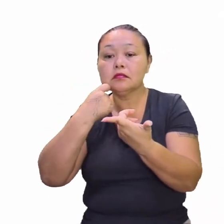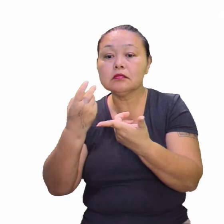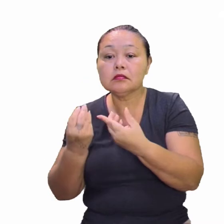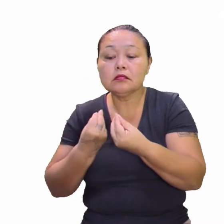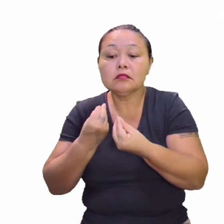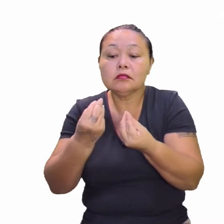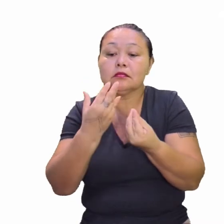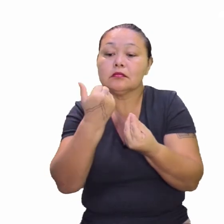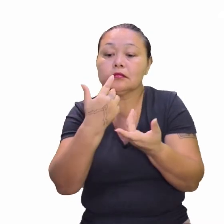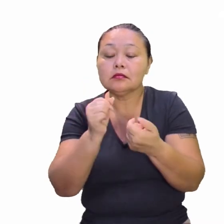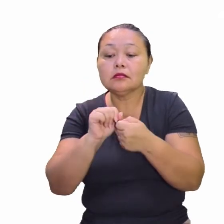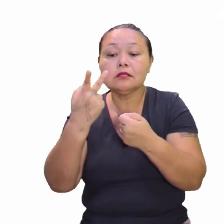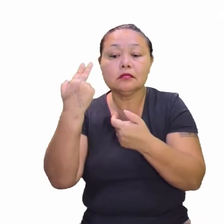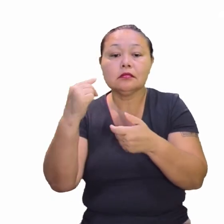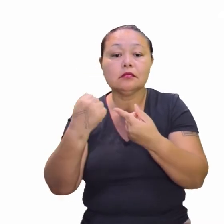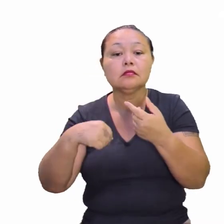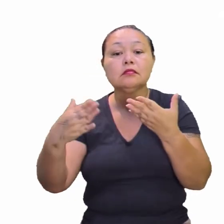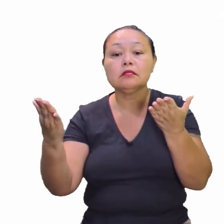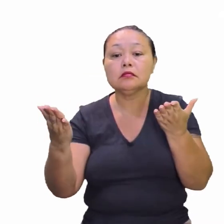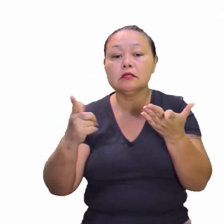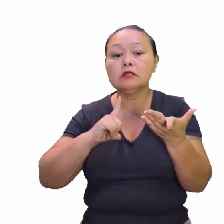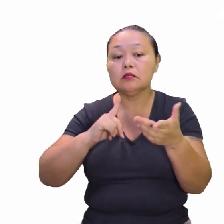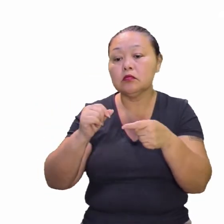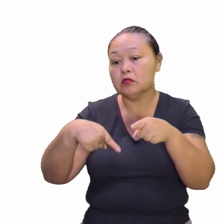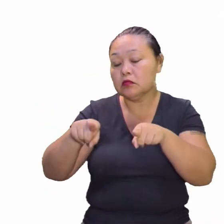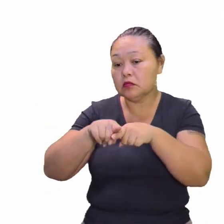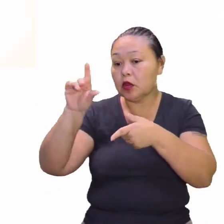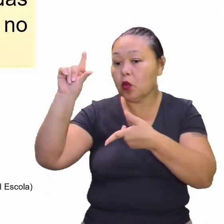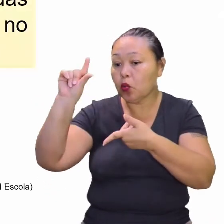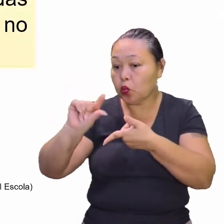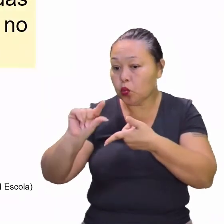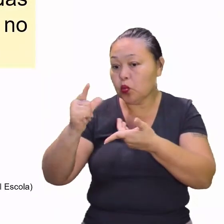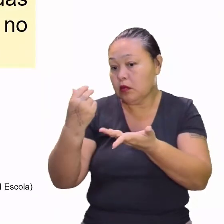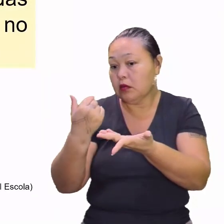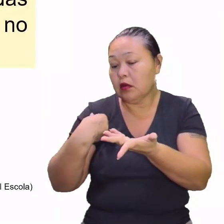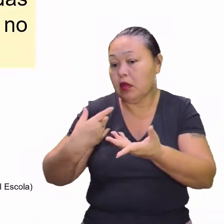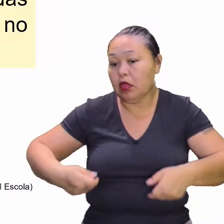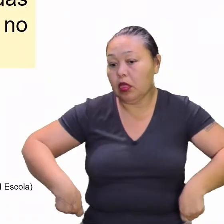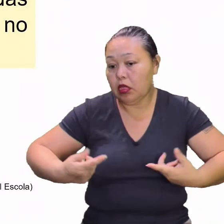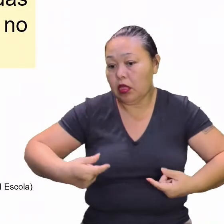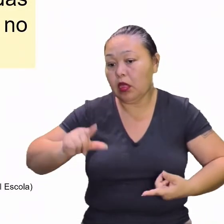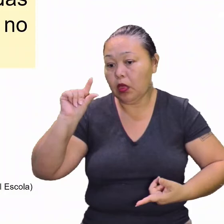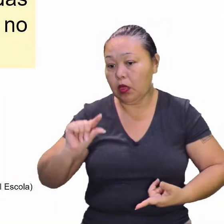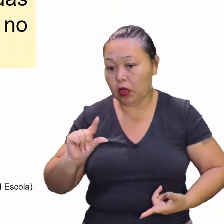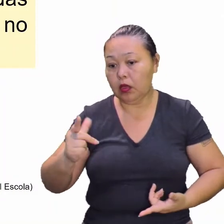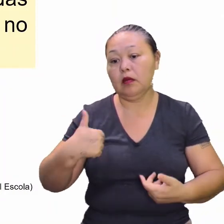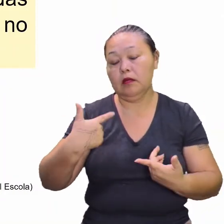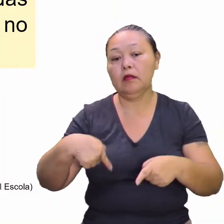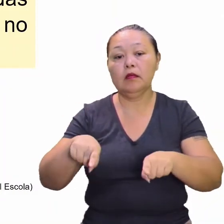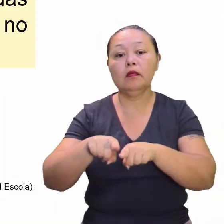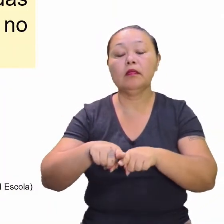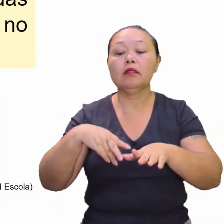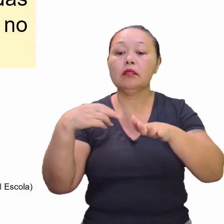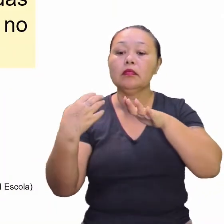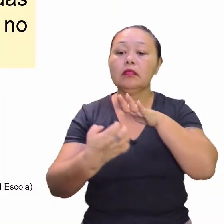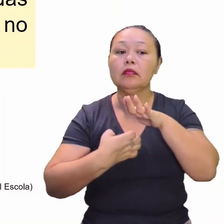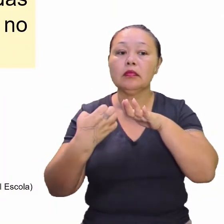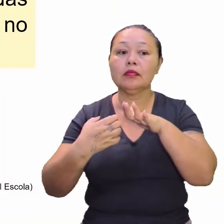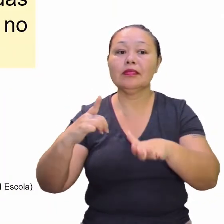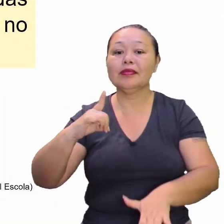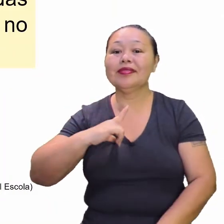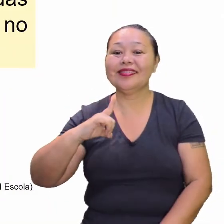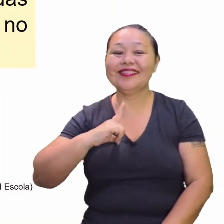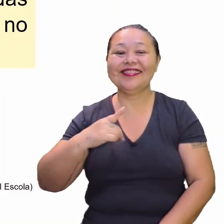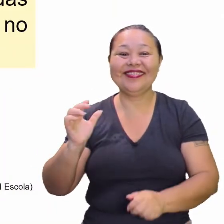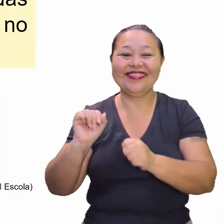peixes, garantindo a maior qualidade e reduzindo o custo de produção. E a indústria? Falamos porque a indústria